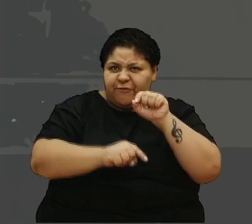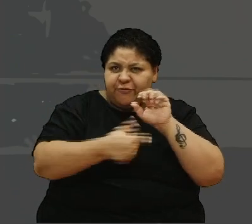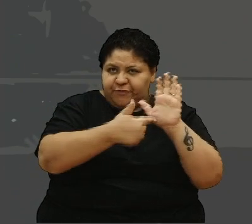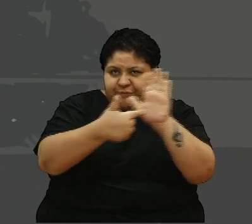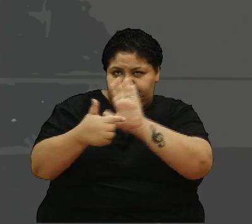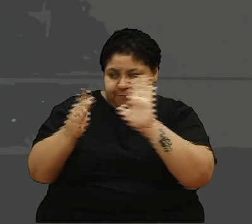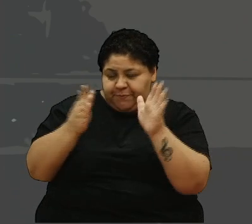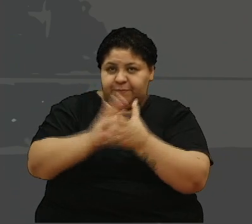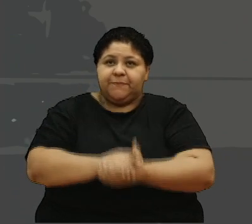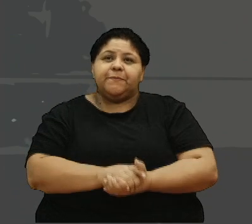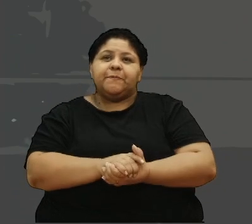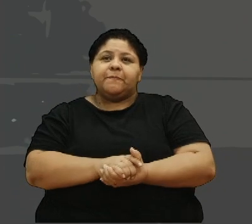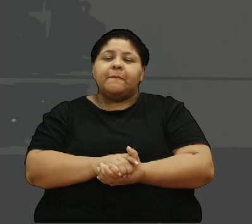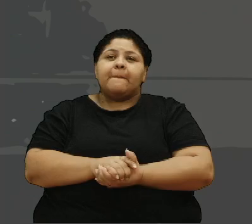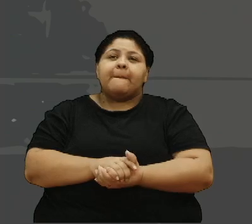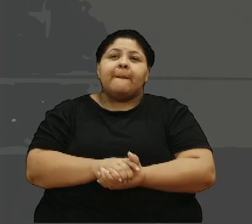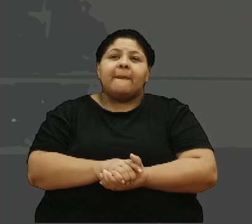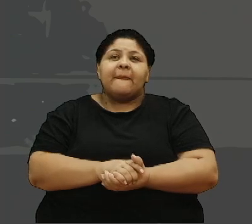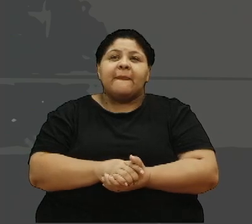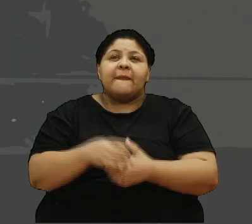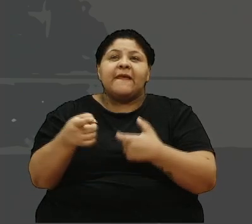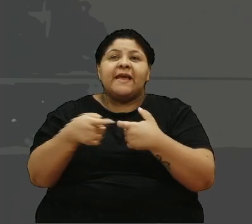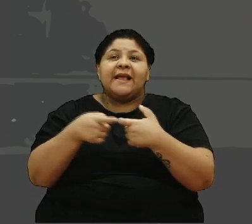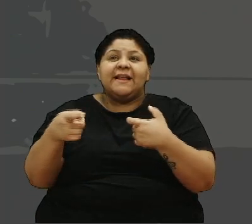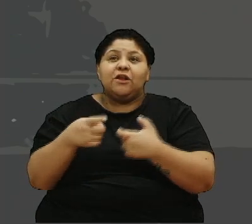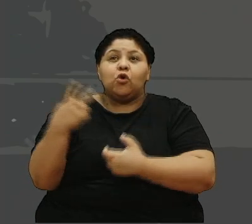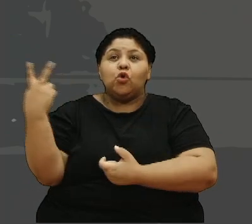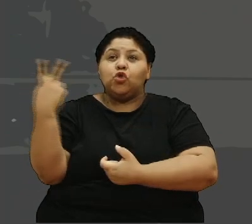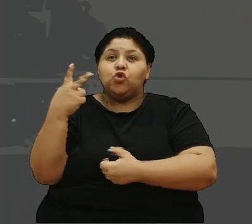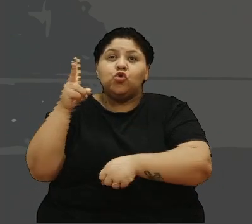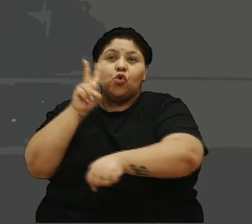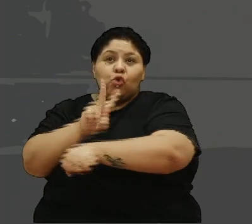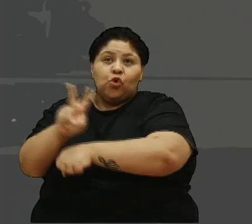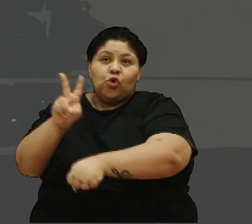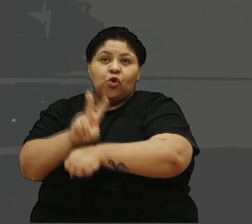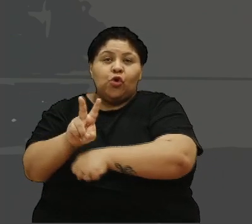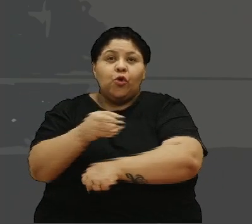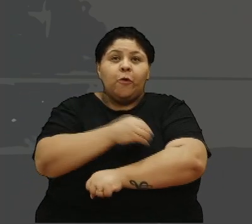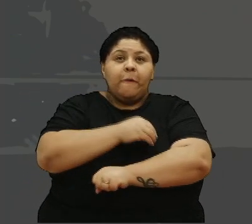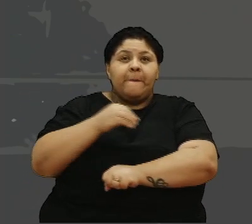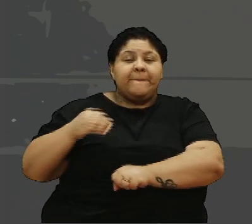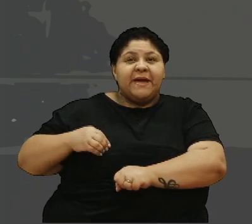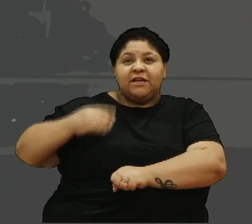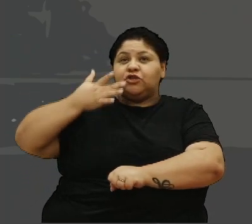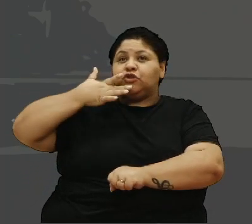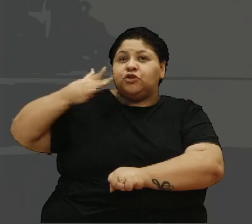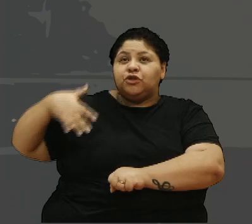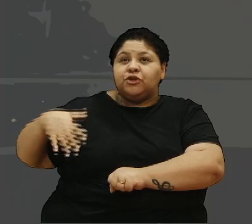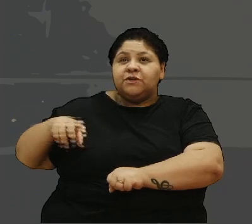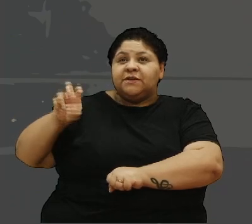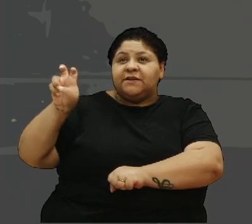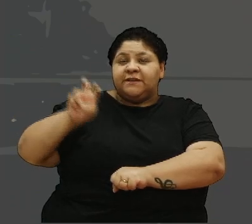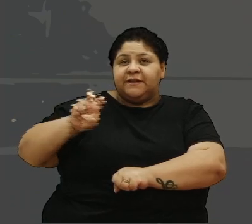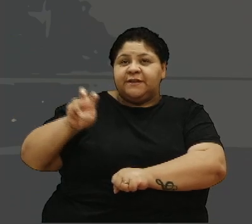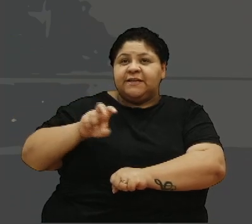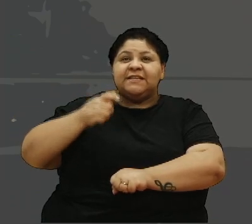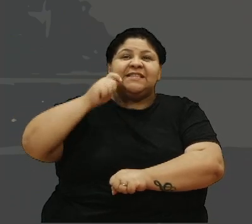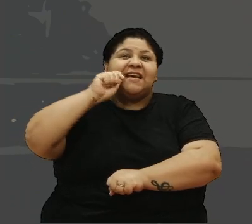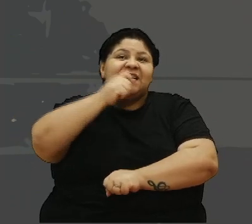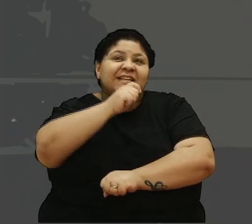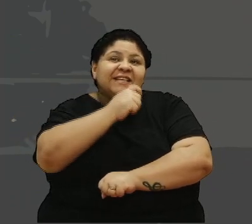aí. Clínico, 2. Pediatra, 5. Dentista,